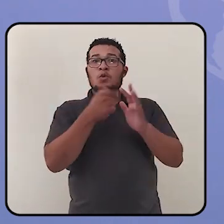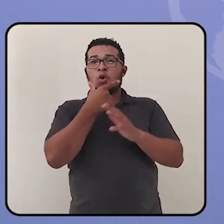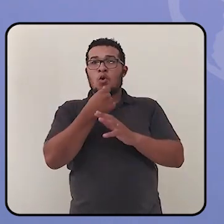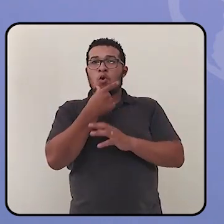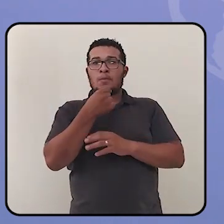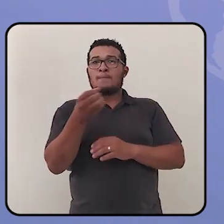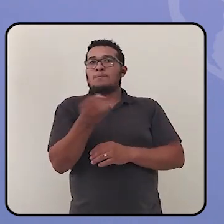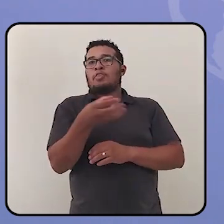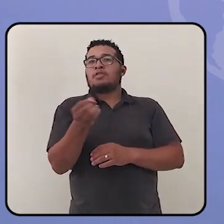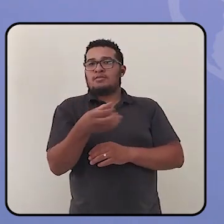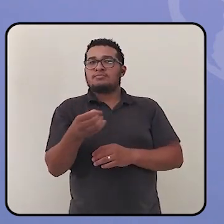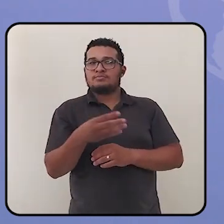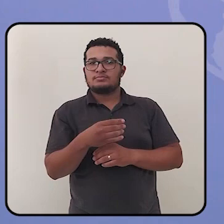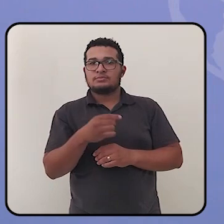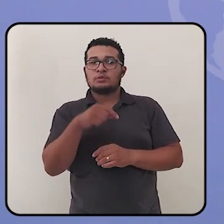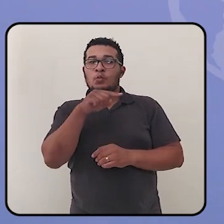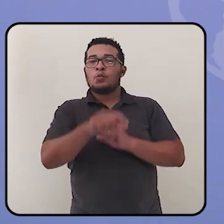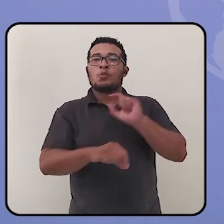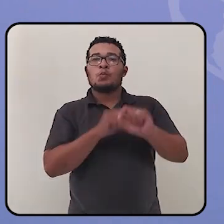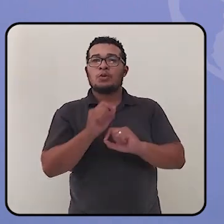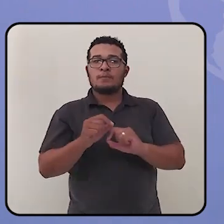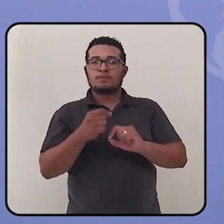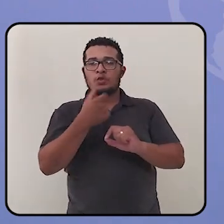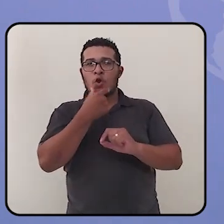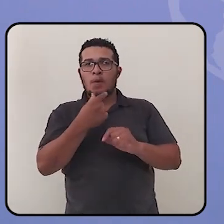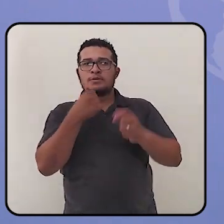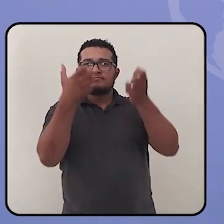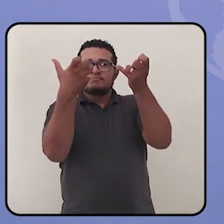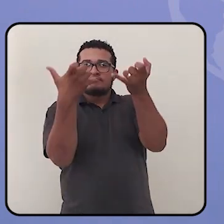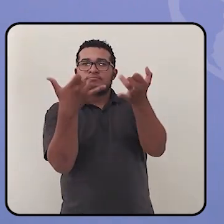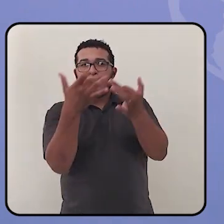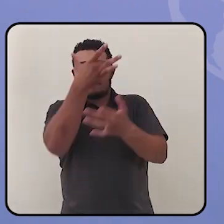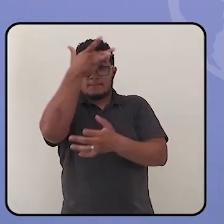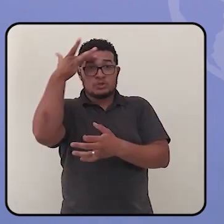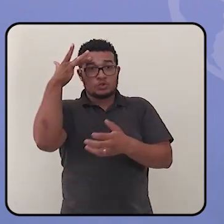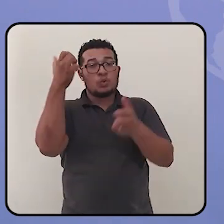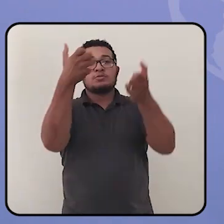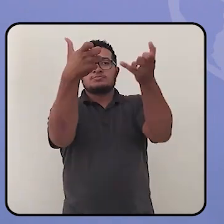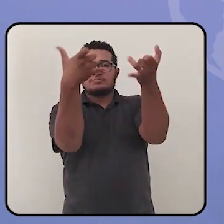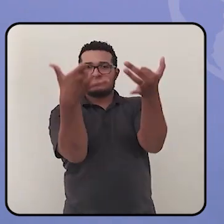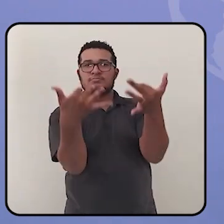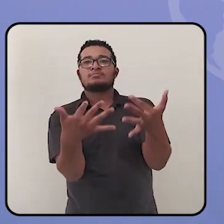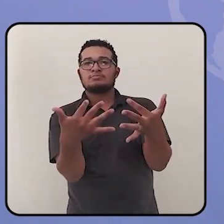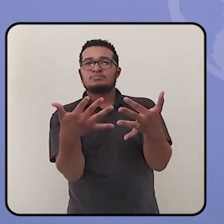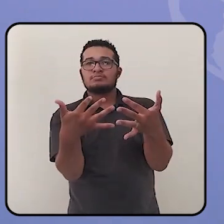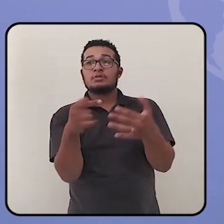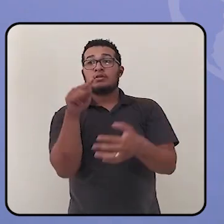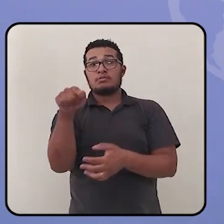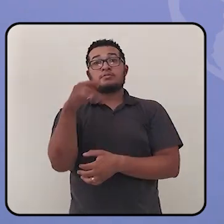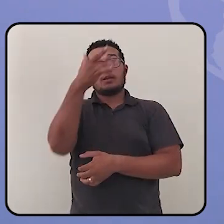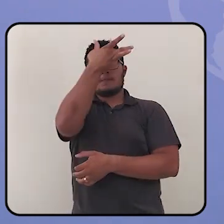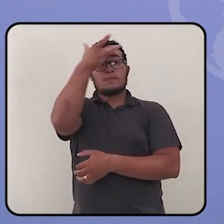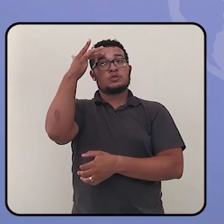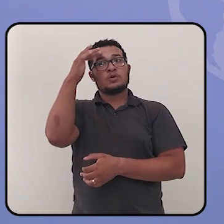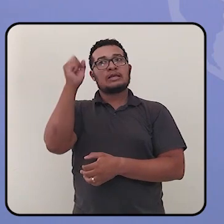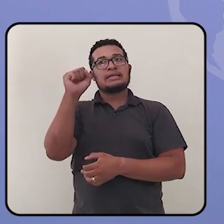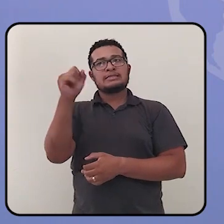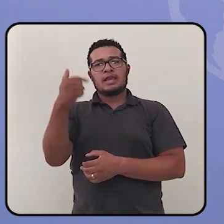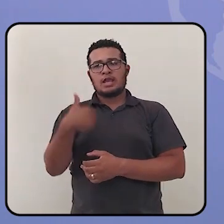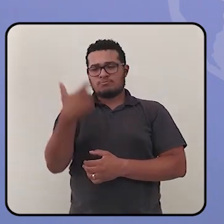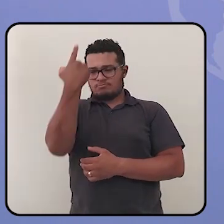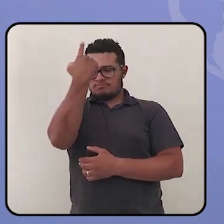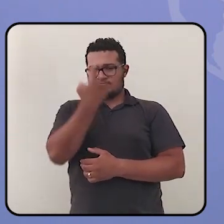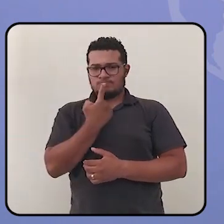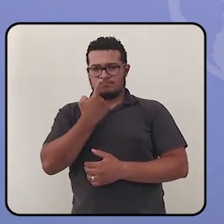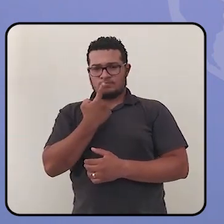no renascimento o homem passou a explicar os diversos fenômenos e o homem estando no centro